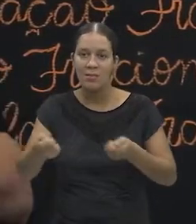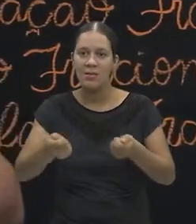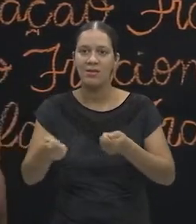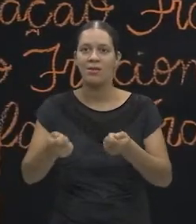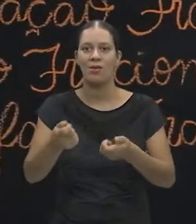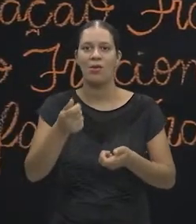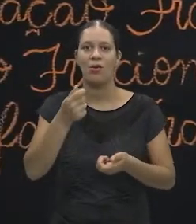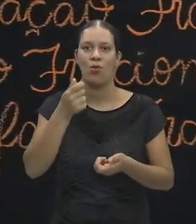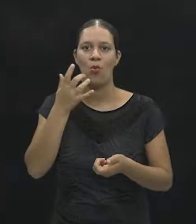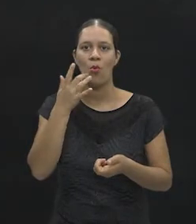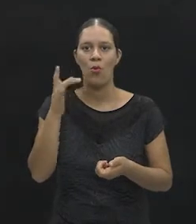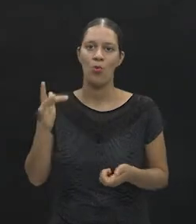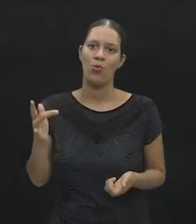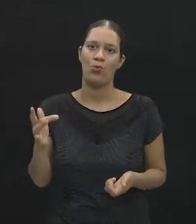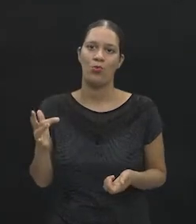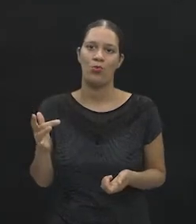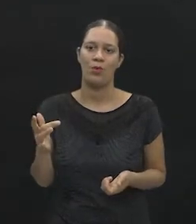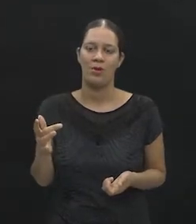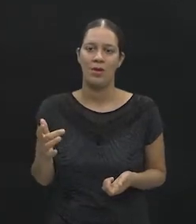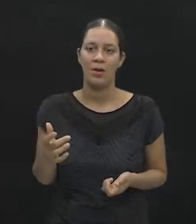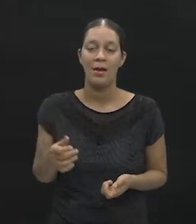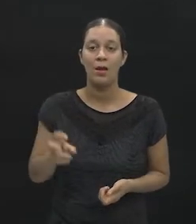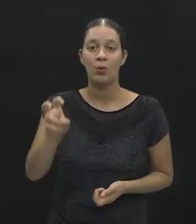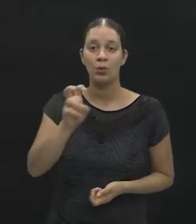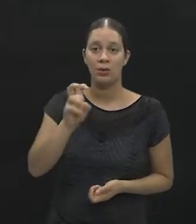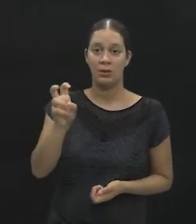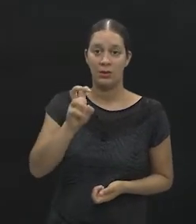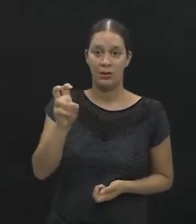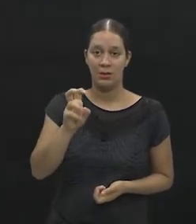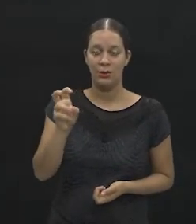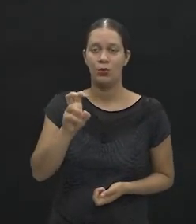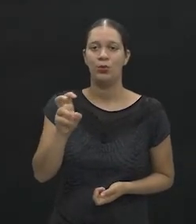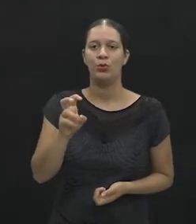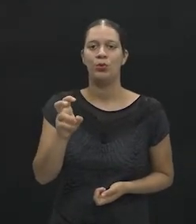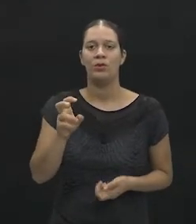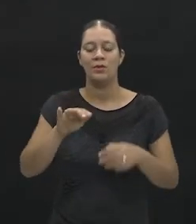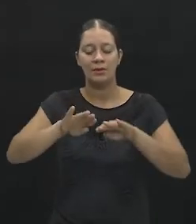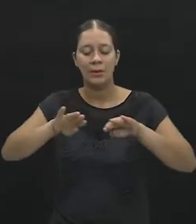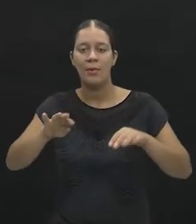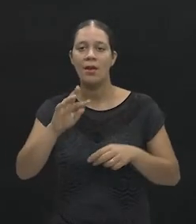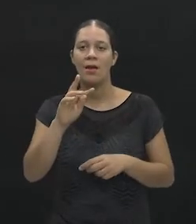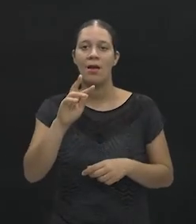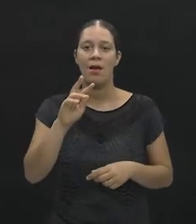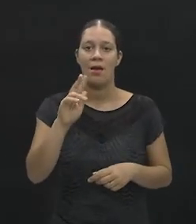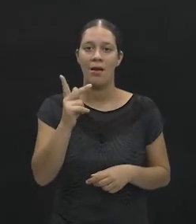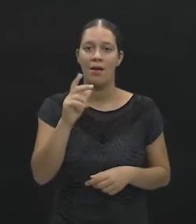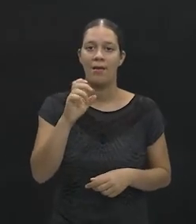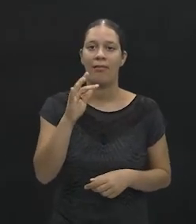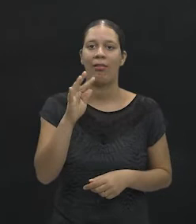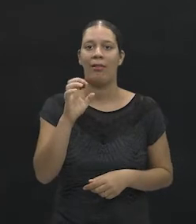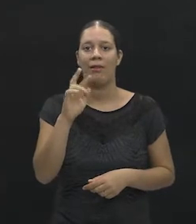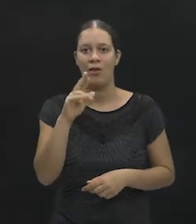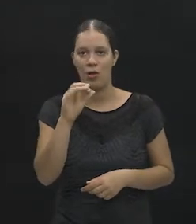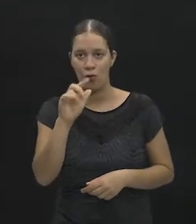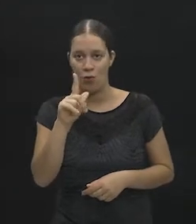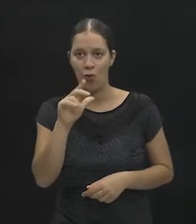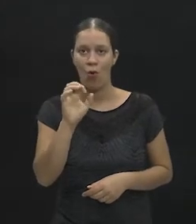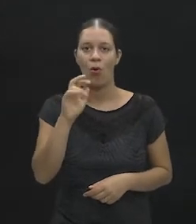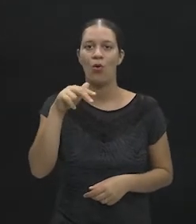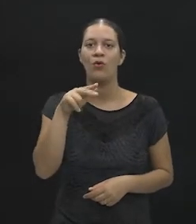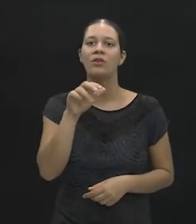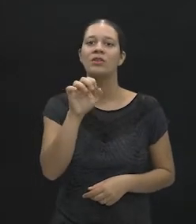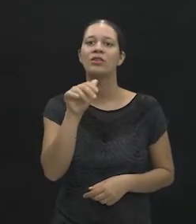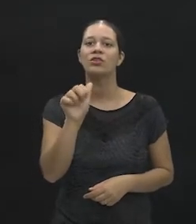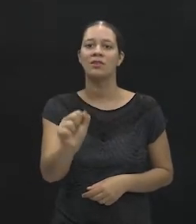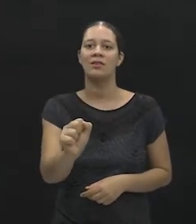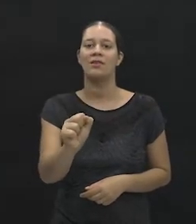quê? As pepitas de ouro. Então, queridos, olha só, o nosso quinto método para separar as misturas heterogêneas, que eu selecionei aqui a